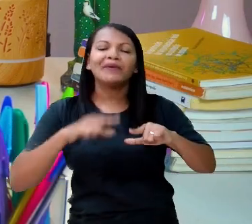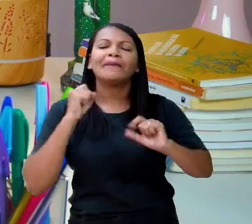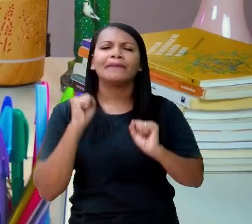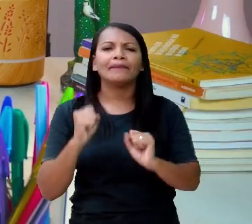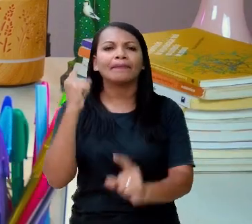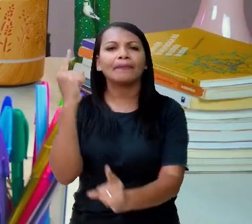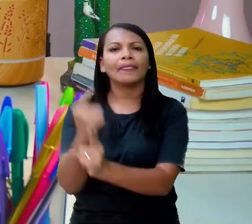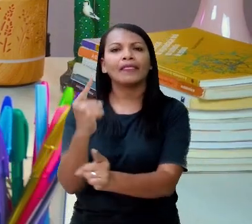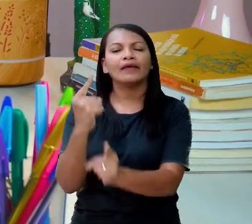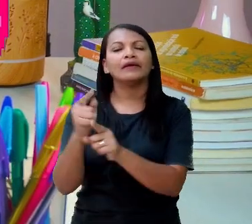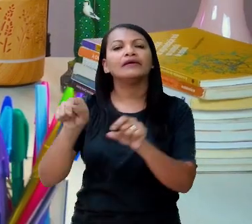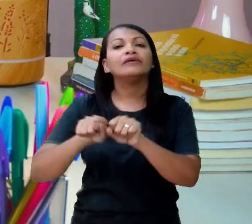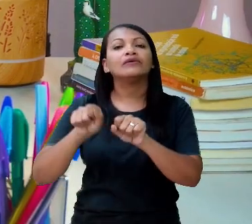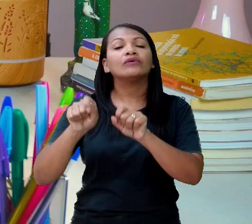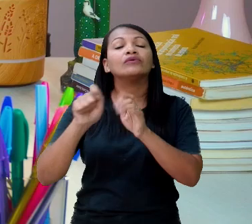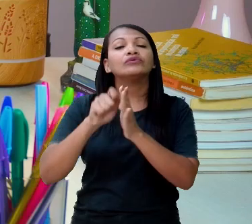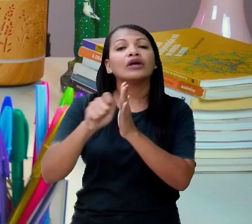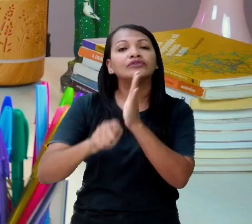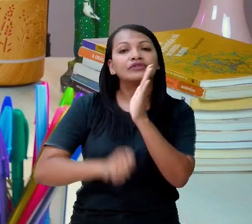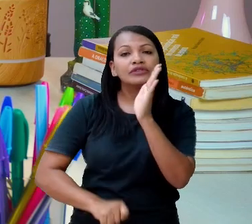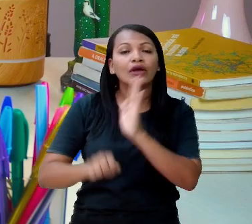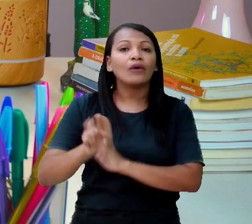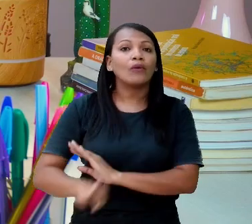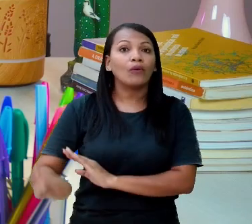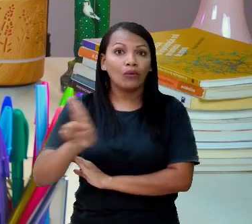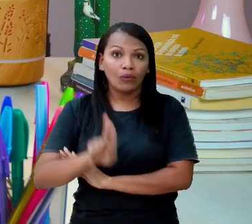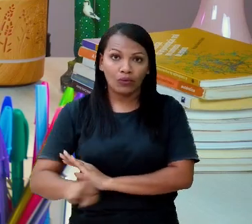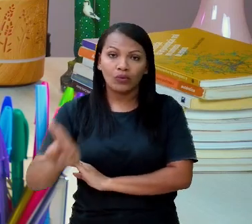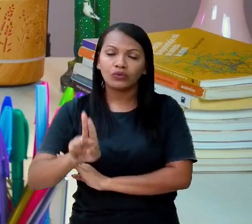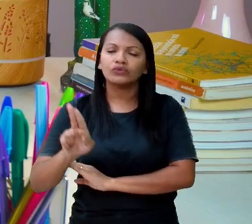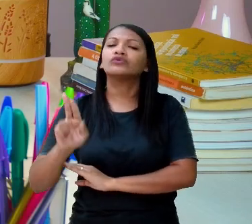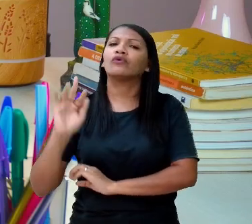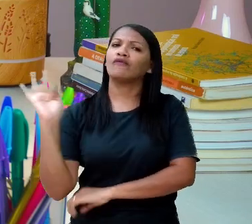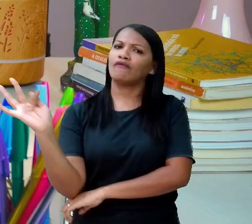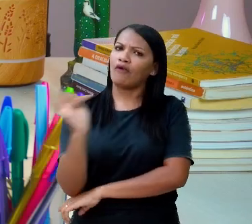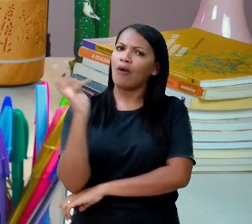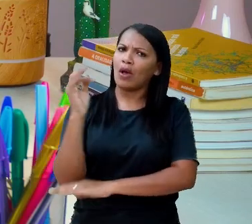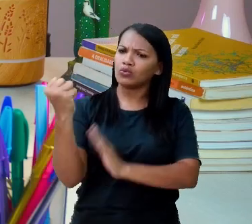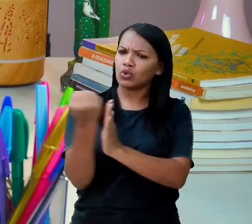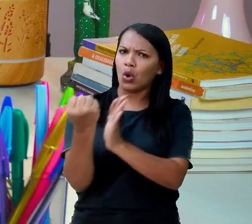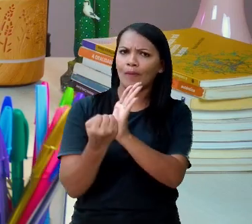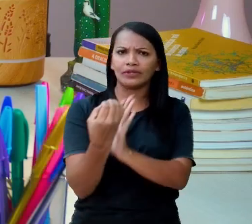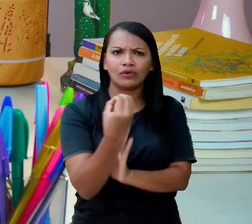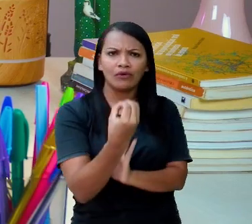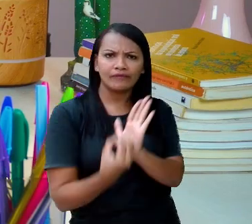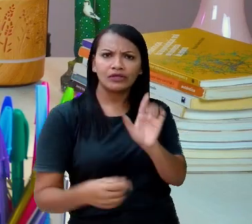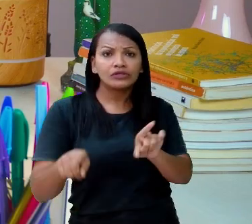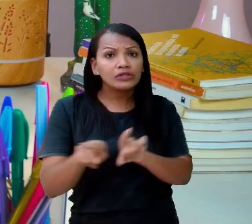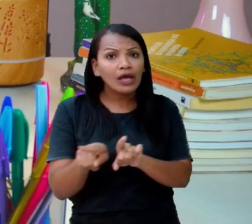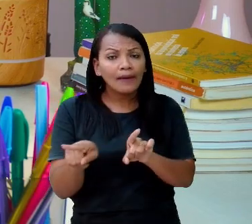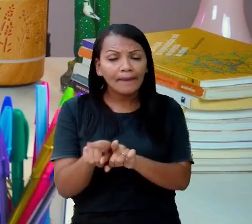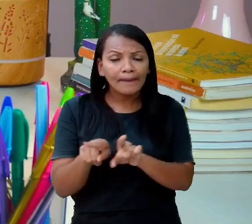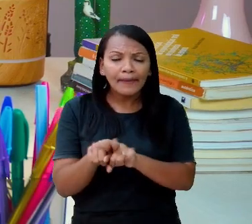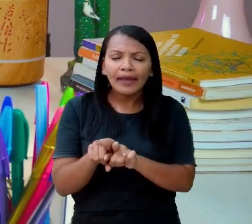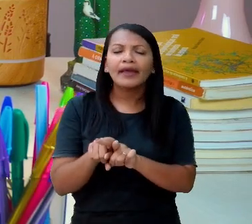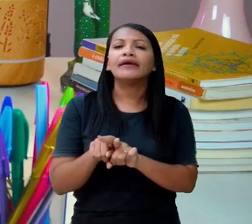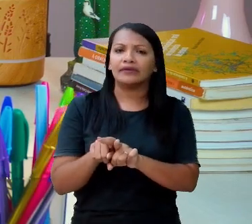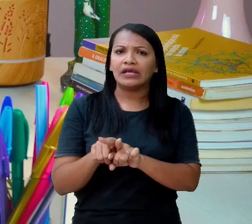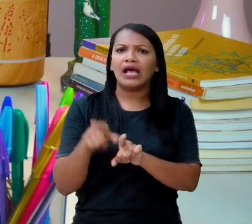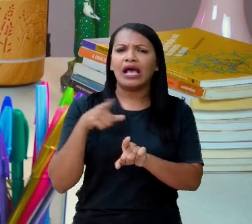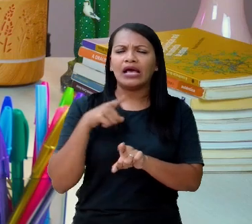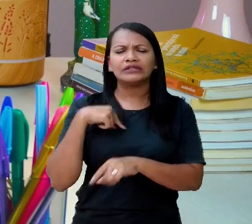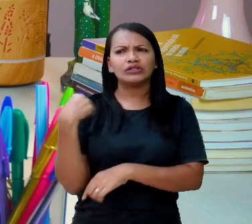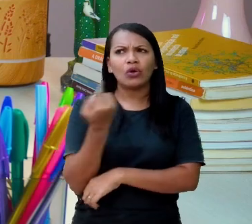na escrita, desde o uso formal, em documentos oficiais, até a linguagem coloquial, como